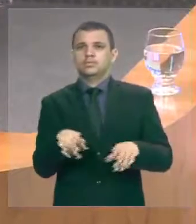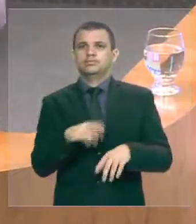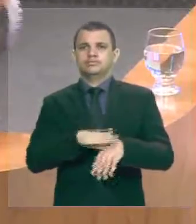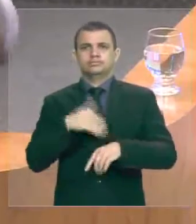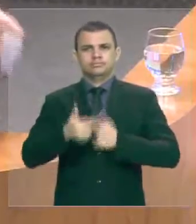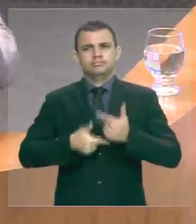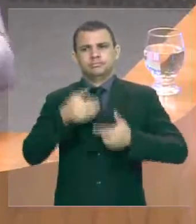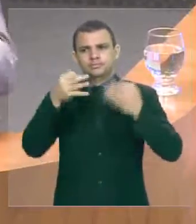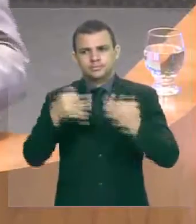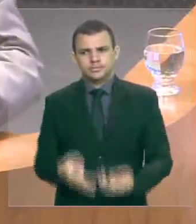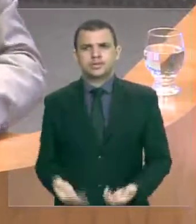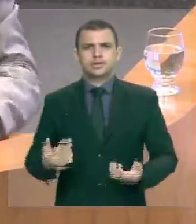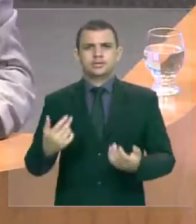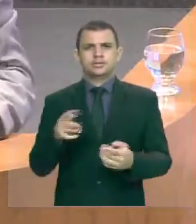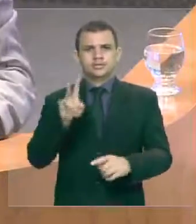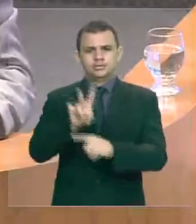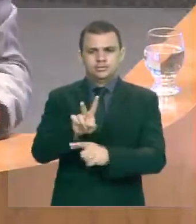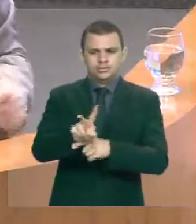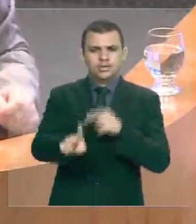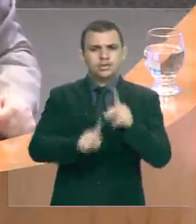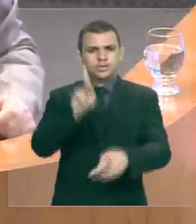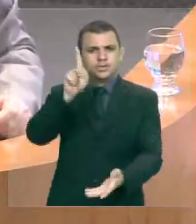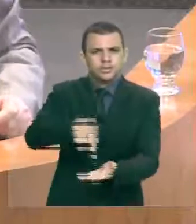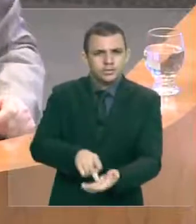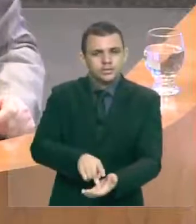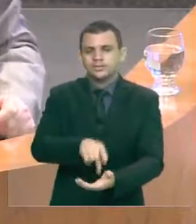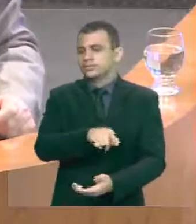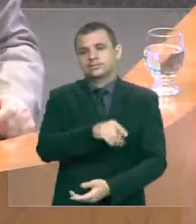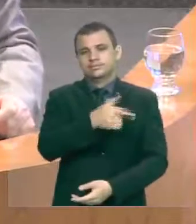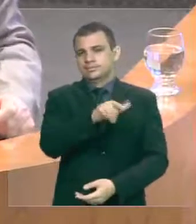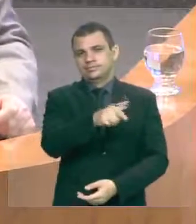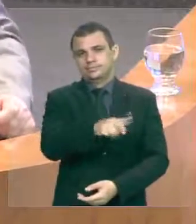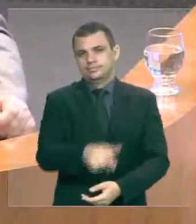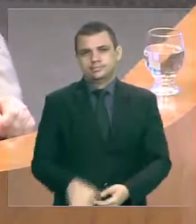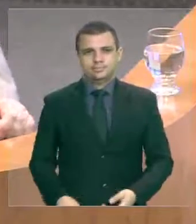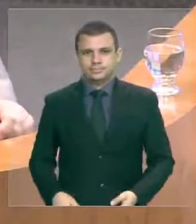para defender a população de verdade.